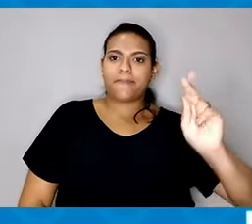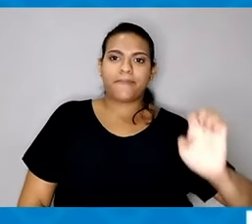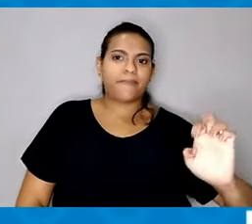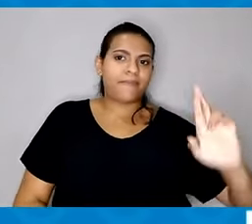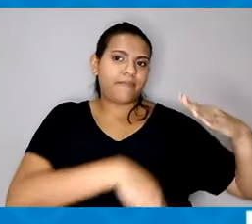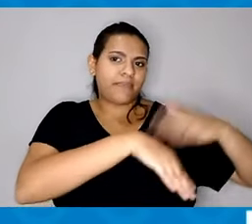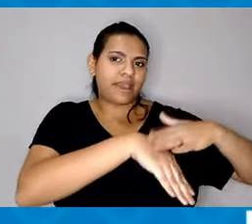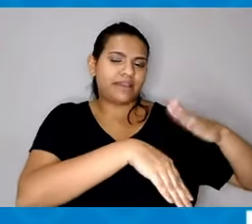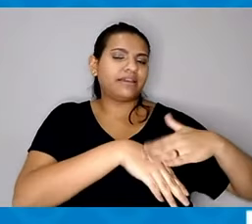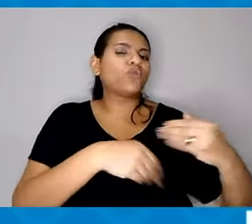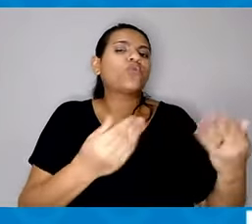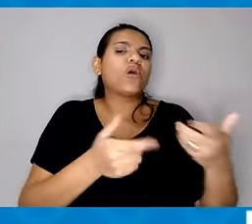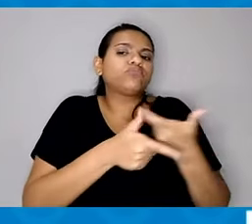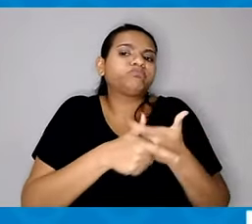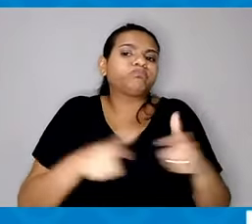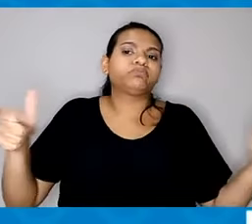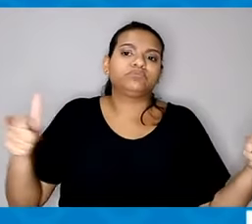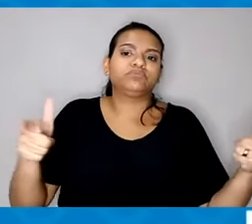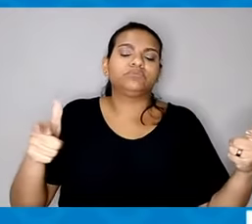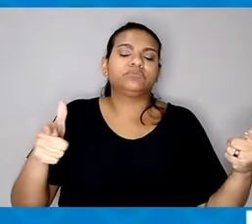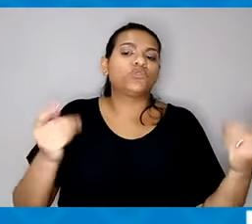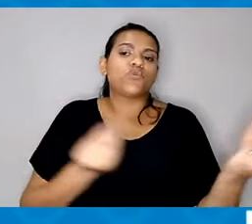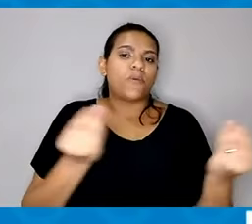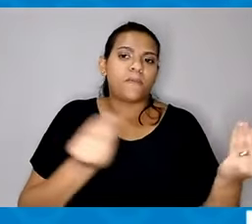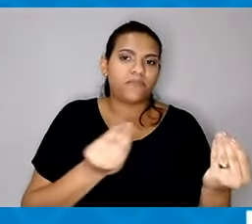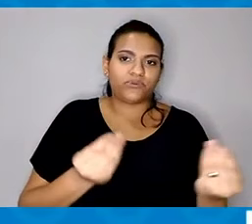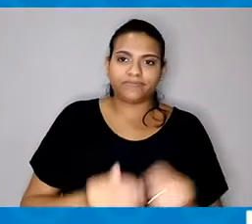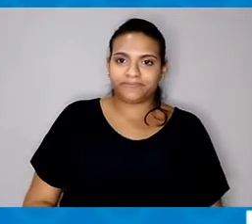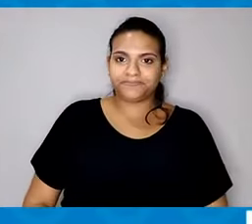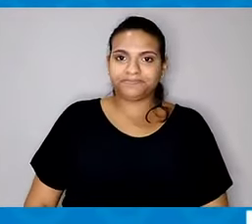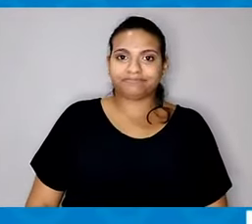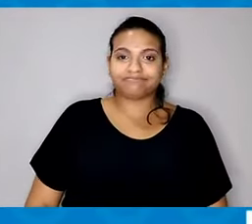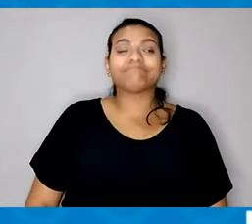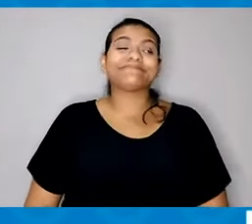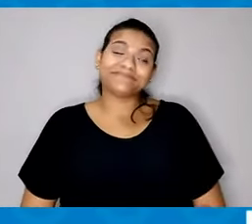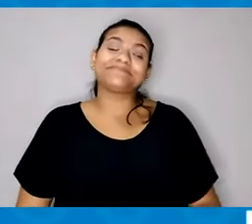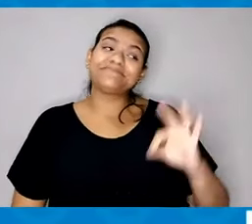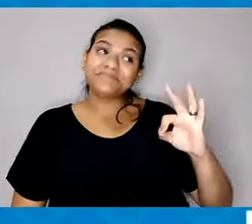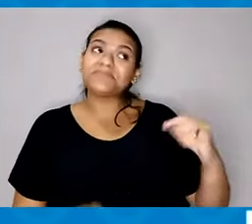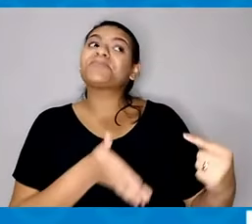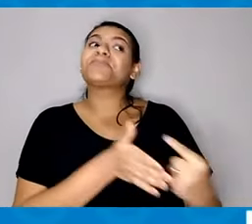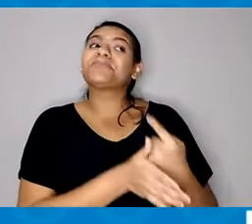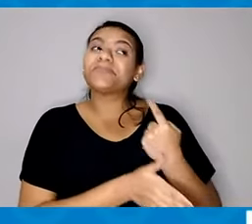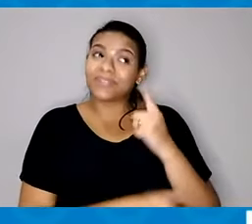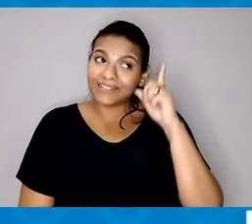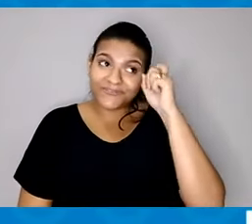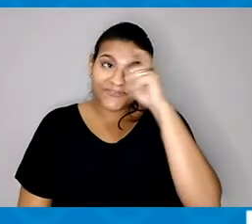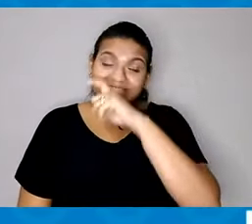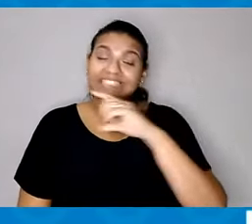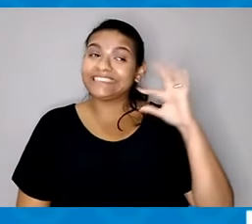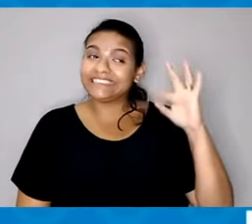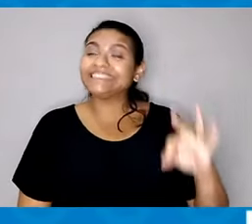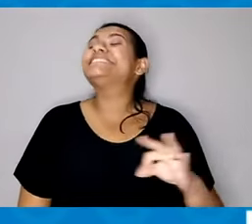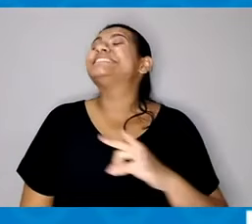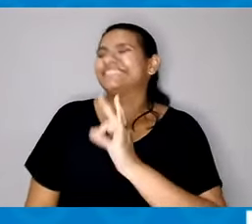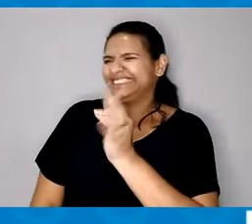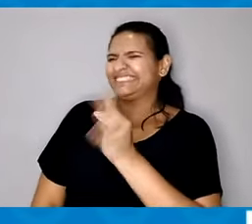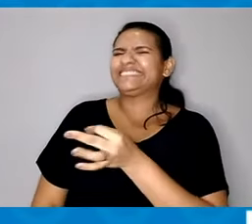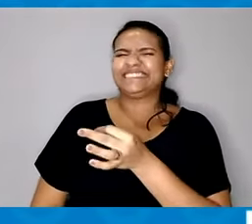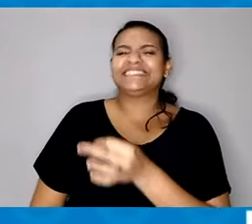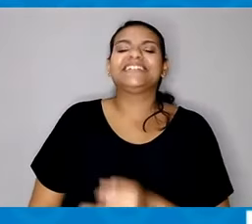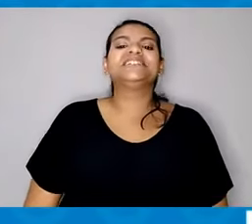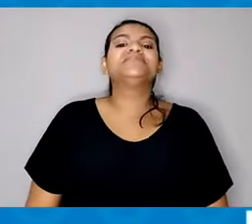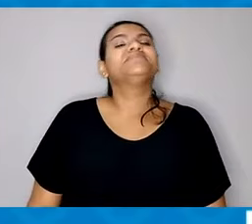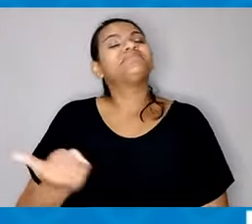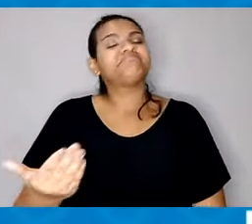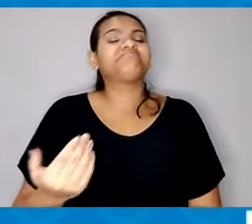né? milhão de reais. Então, olha só, eu diria que, bom, a primeira coisa